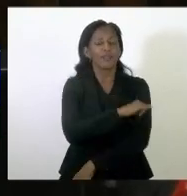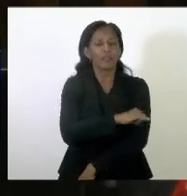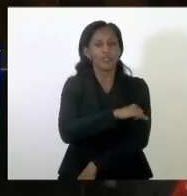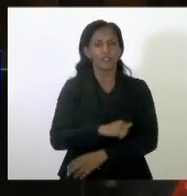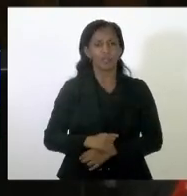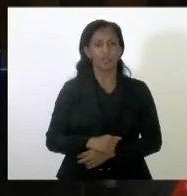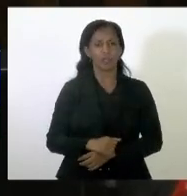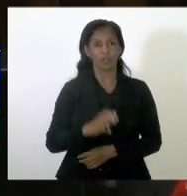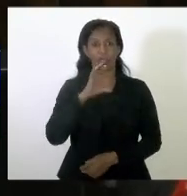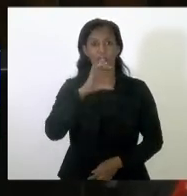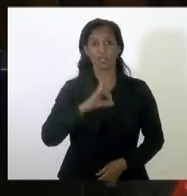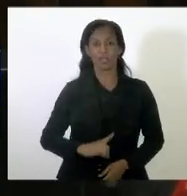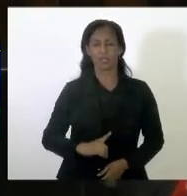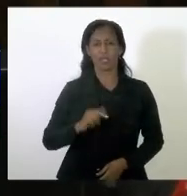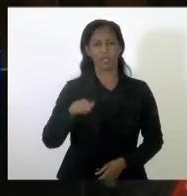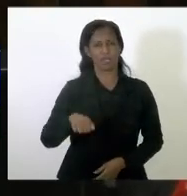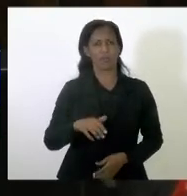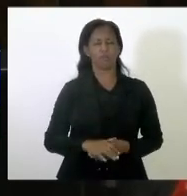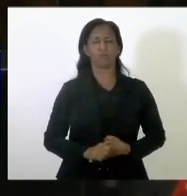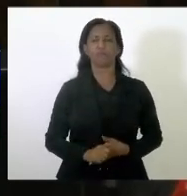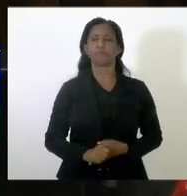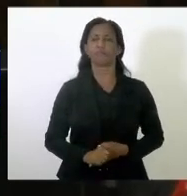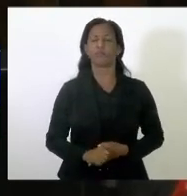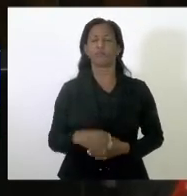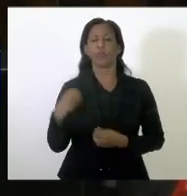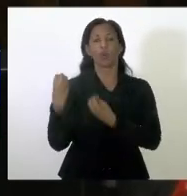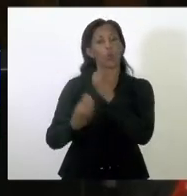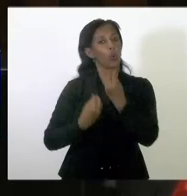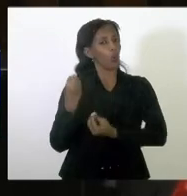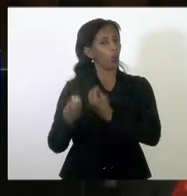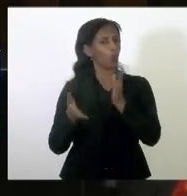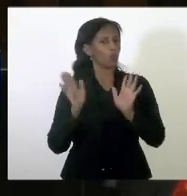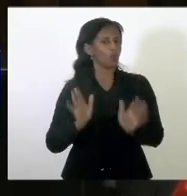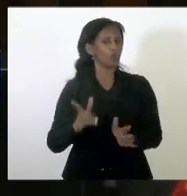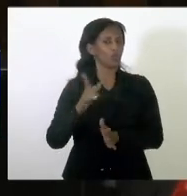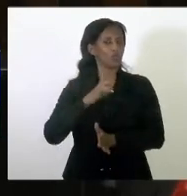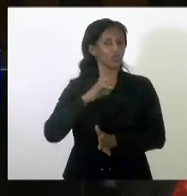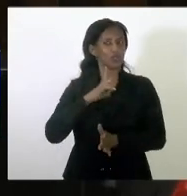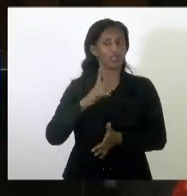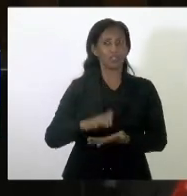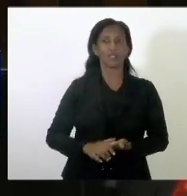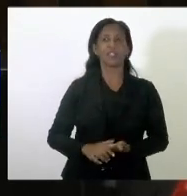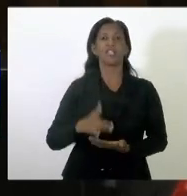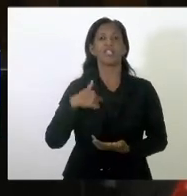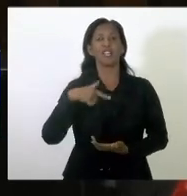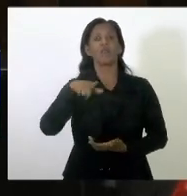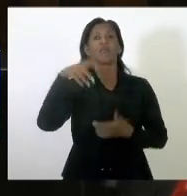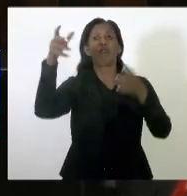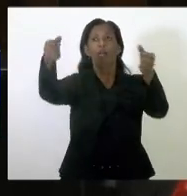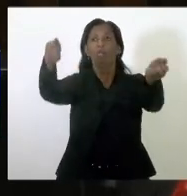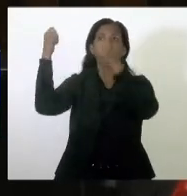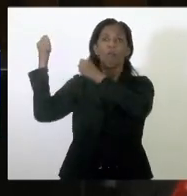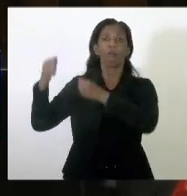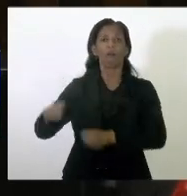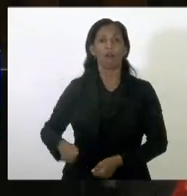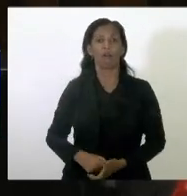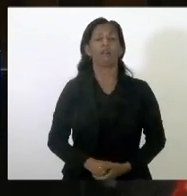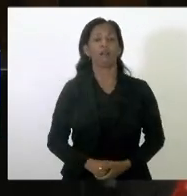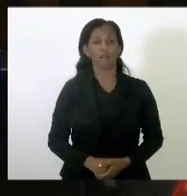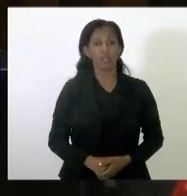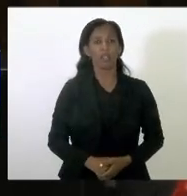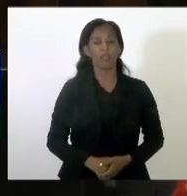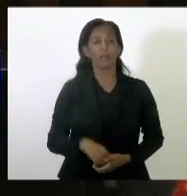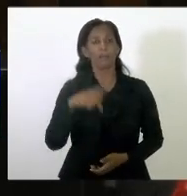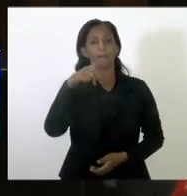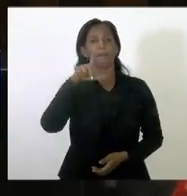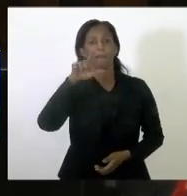carioca. Então eu fui lá, como eu já tenho essa pecha mesmo, eu fui lá e arranquei a placa, mais uma placa que eu